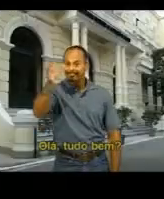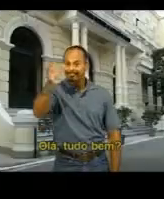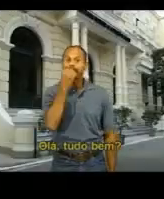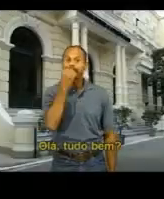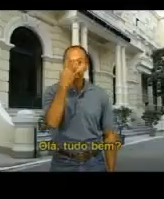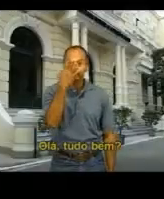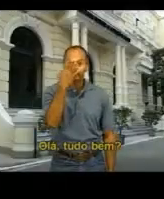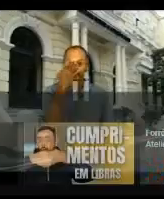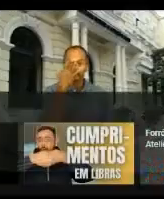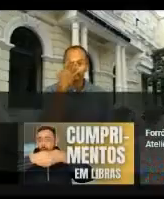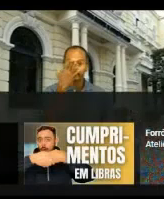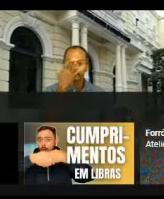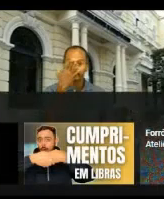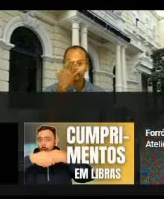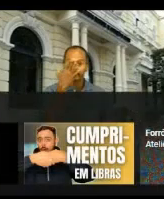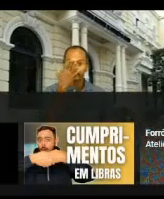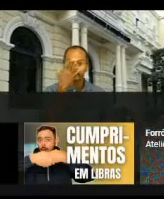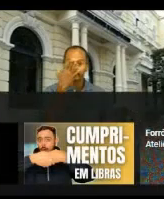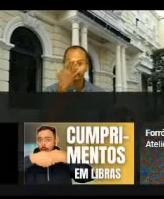Olá.